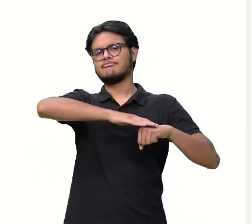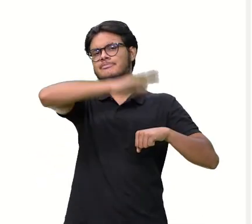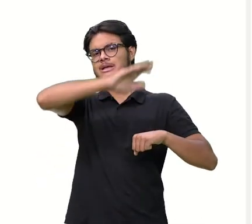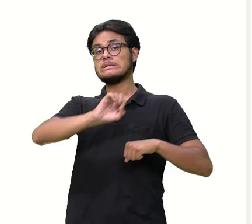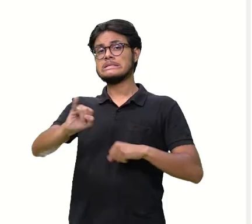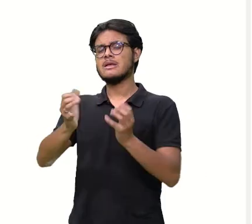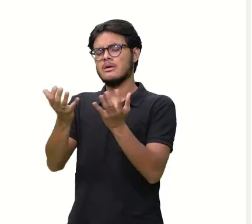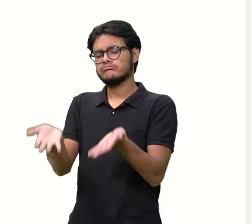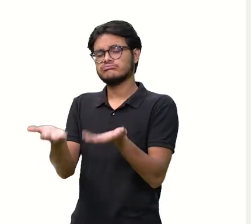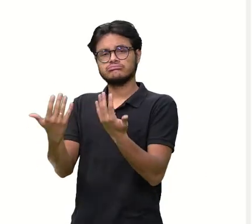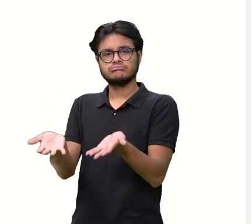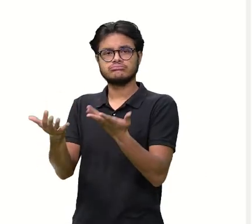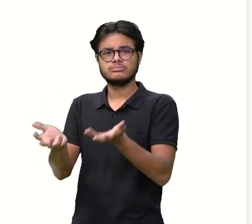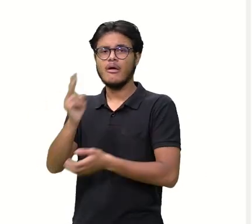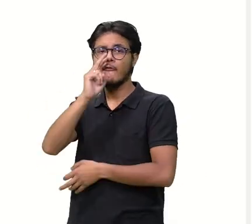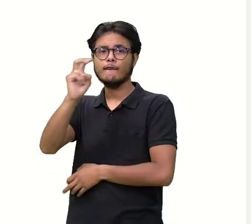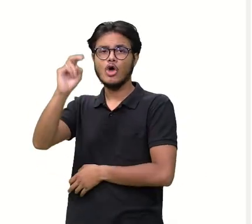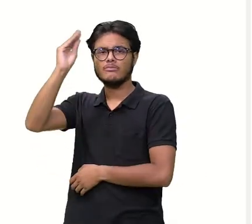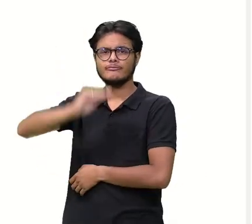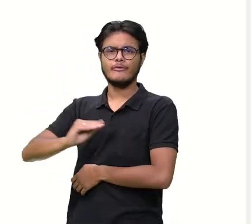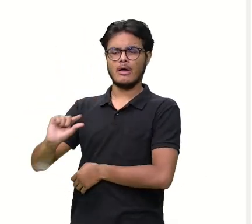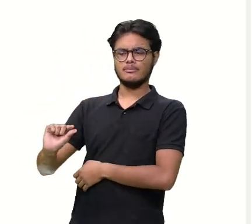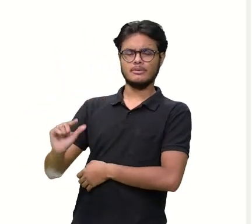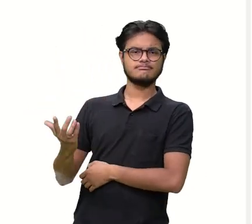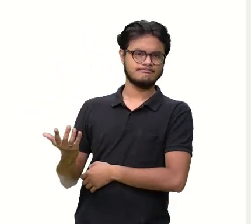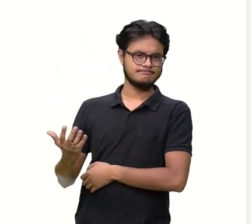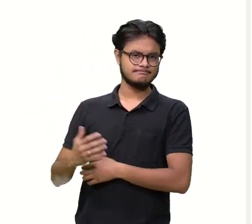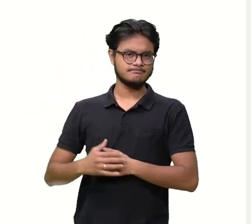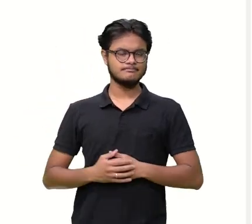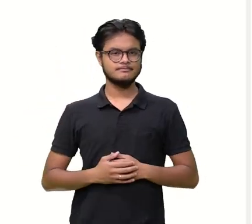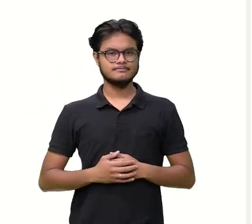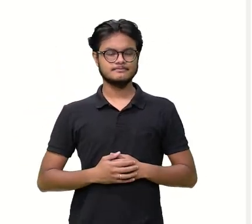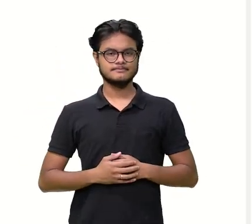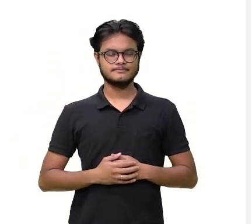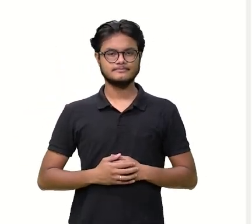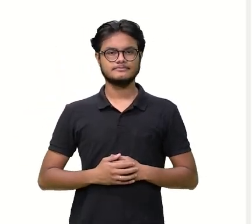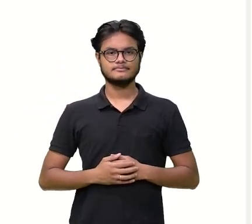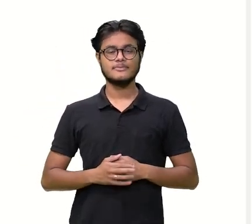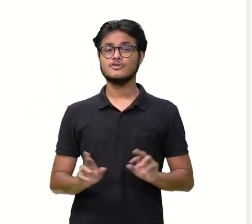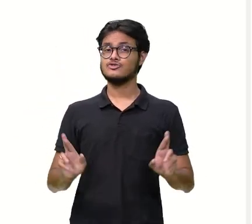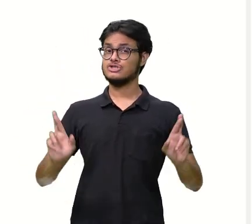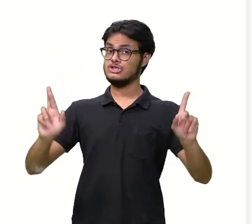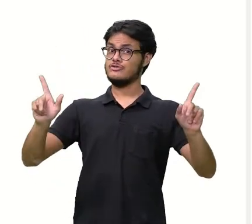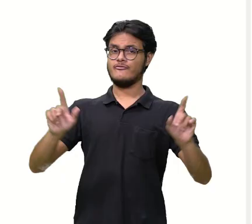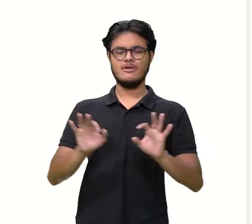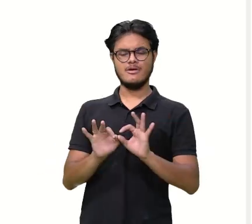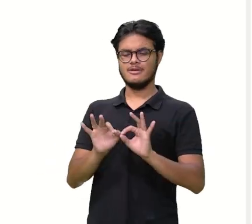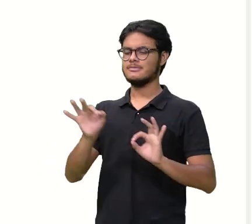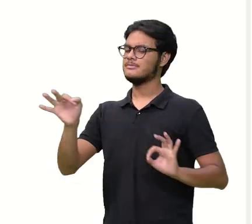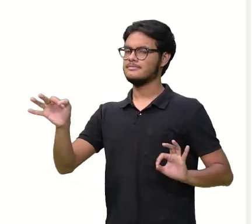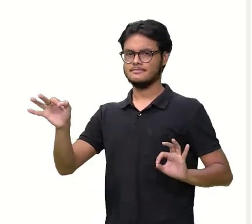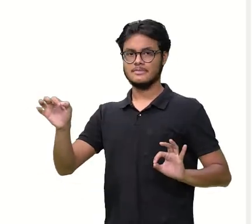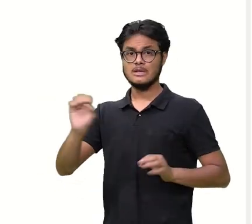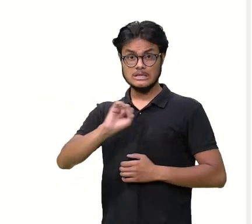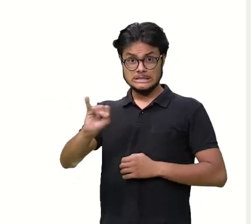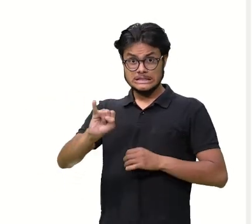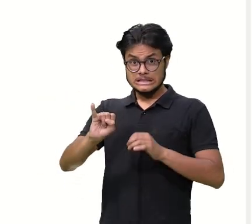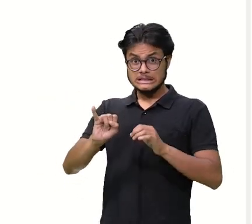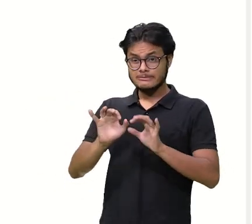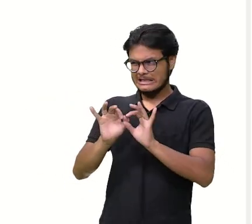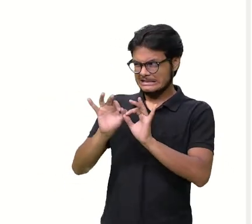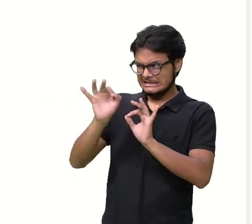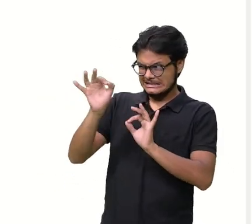pequena. Inversamente proporcional ao quadrado da distância. Veja, se a distância aumentar